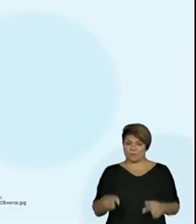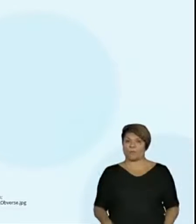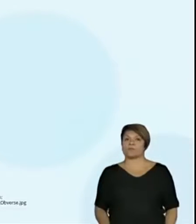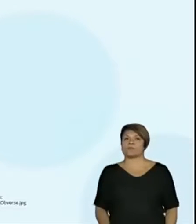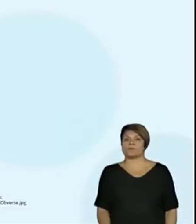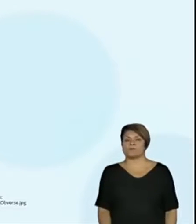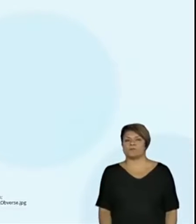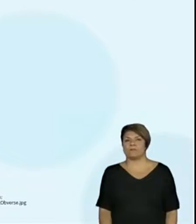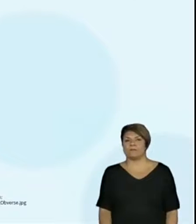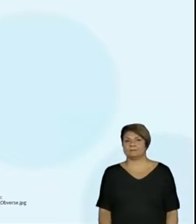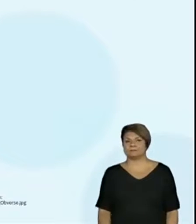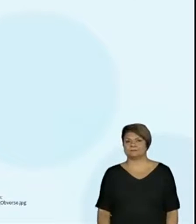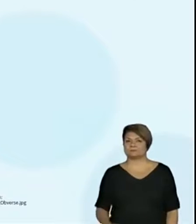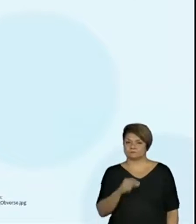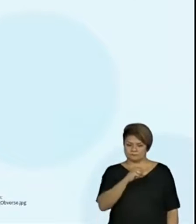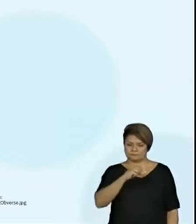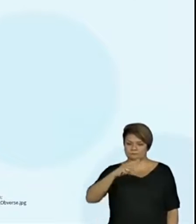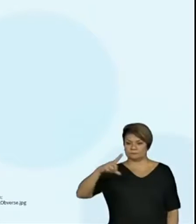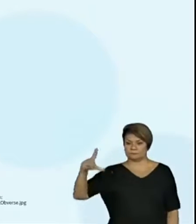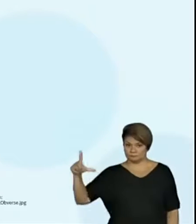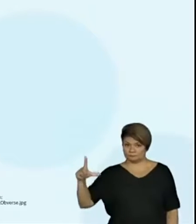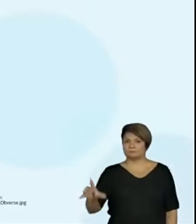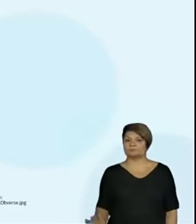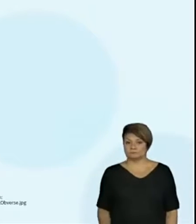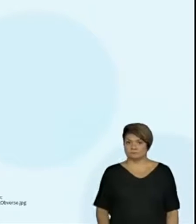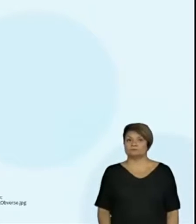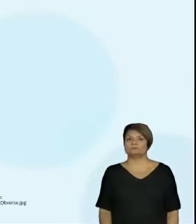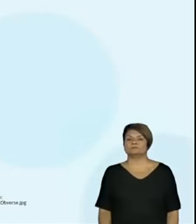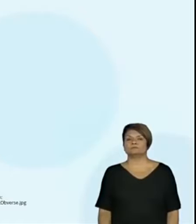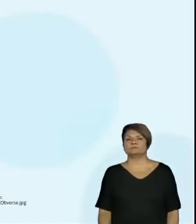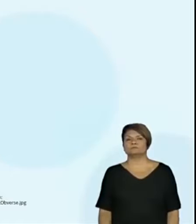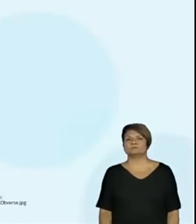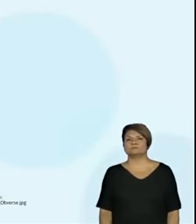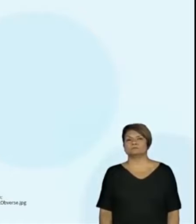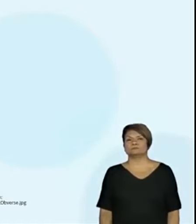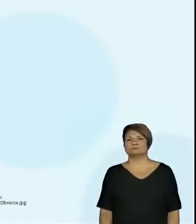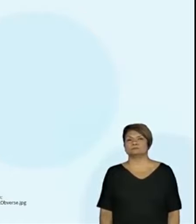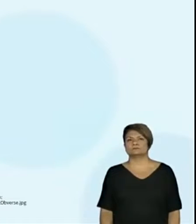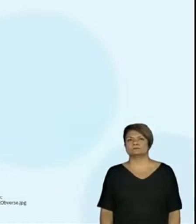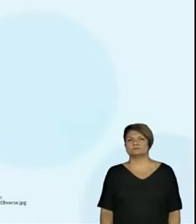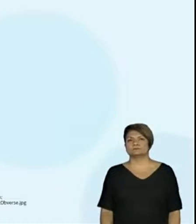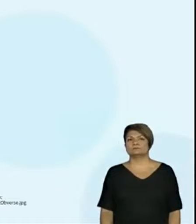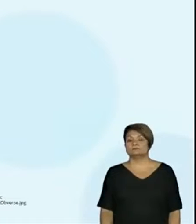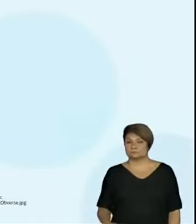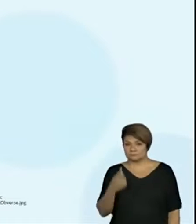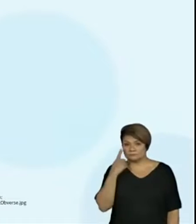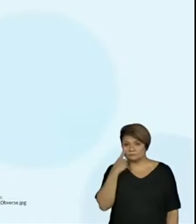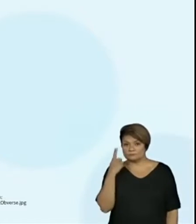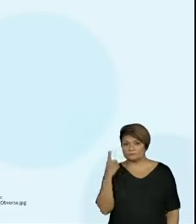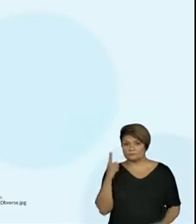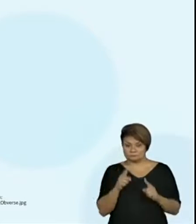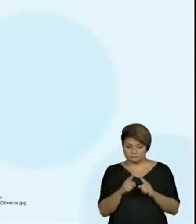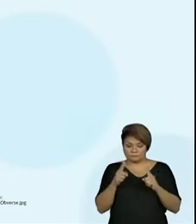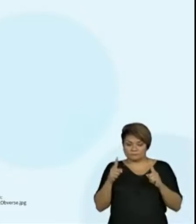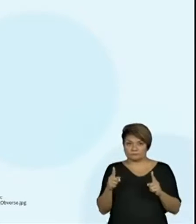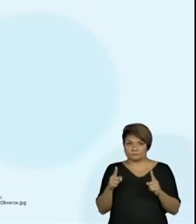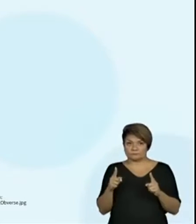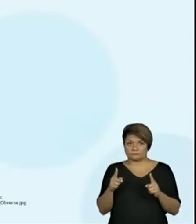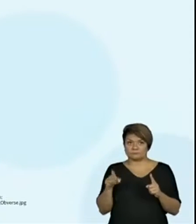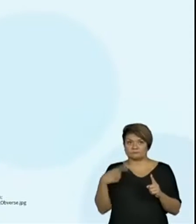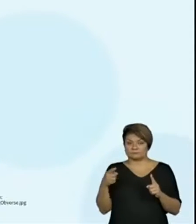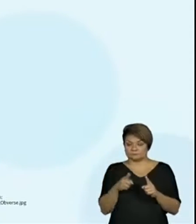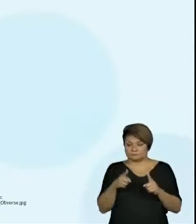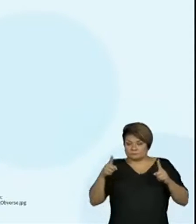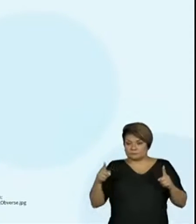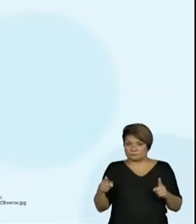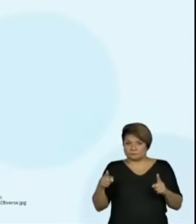Ó. Crescente ainda a ordem de valores. Ó. Primeiro R$2, depois o 5, depois o